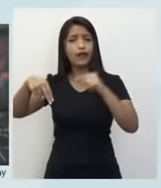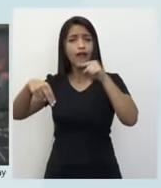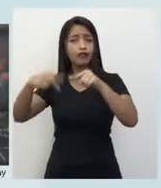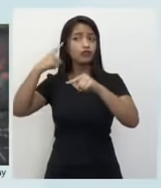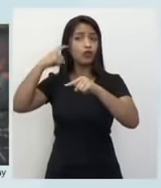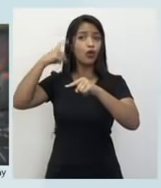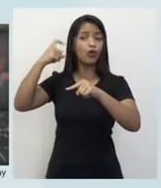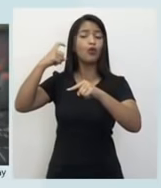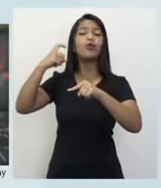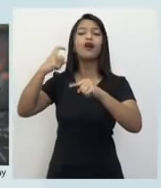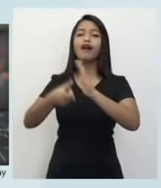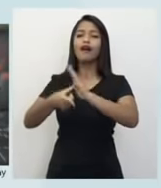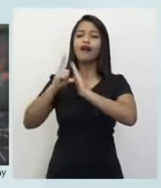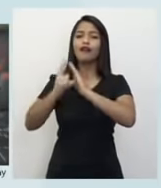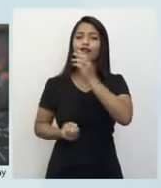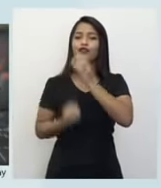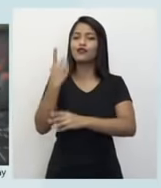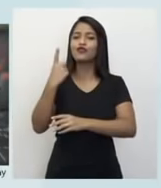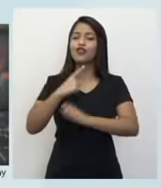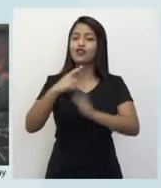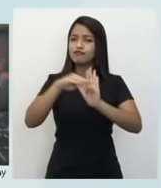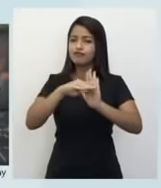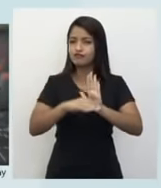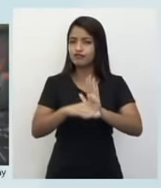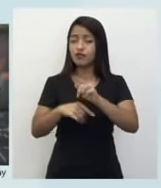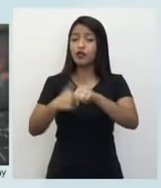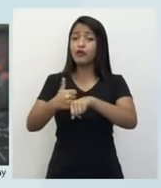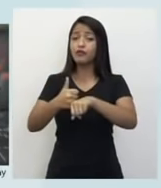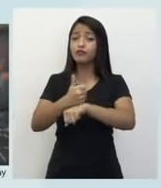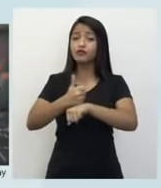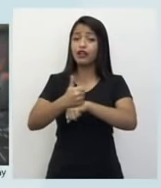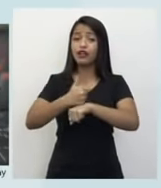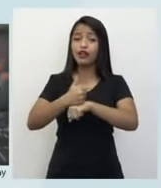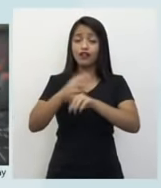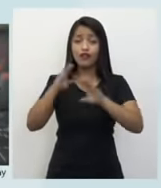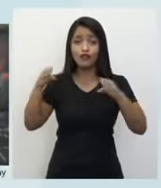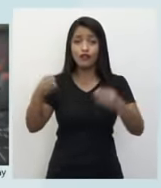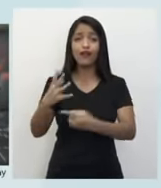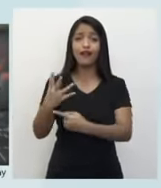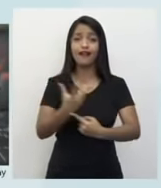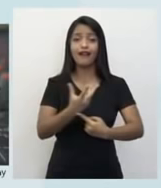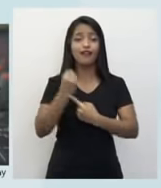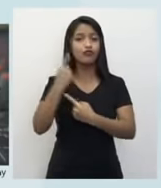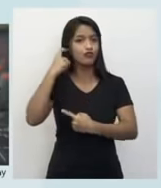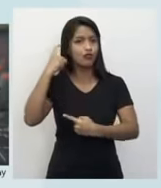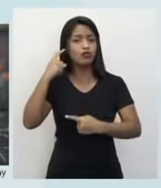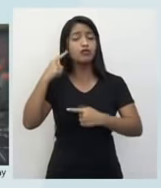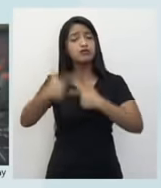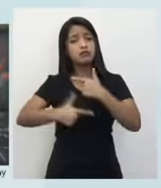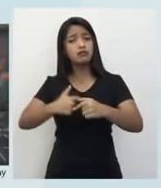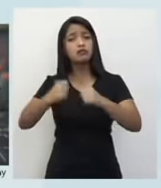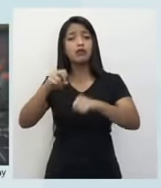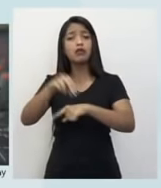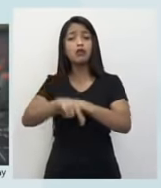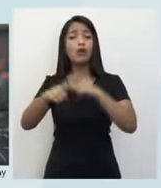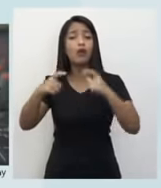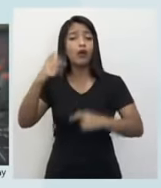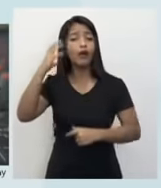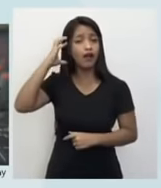trilha sonora. Esse profissional é um artista do som e pode trabalhar em emissoras de rádio, TV, produtoras,